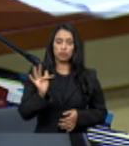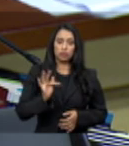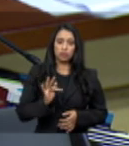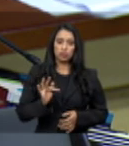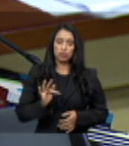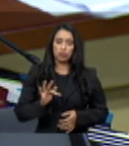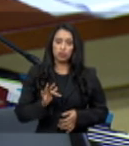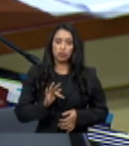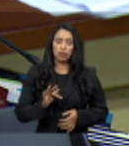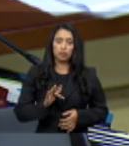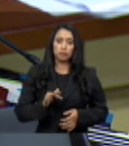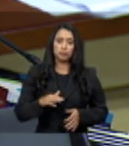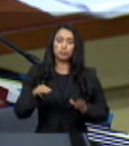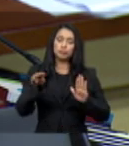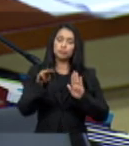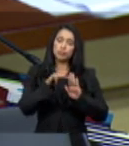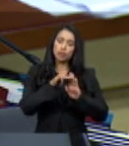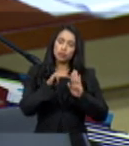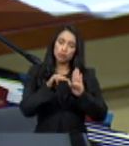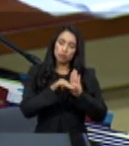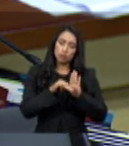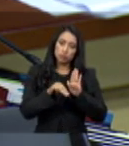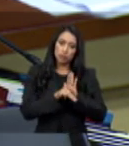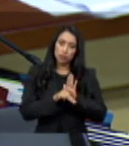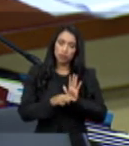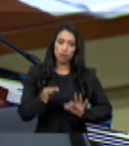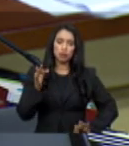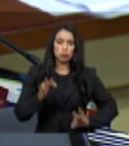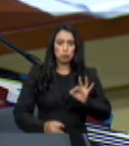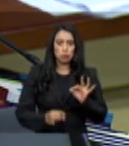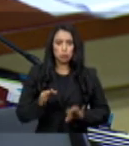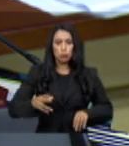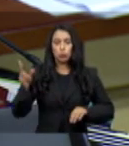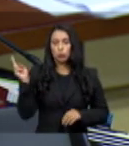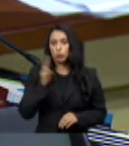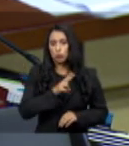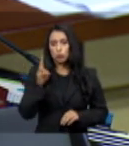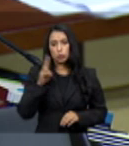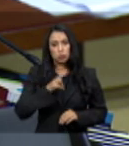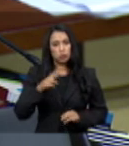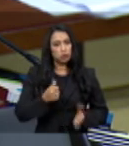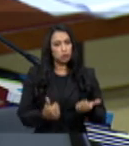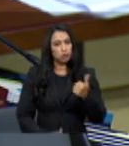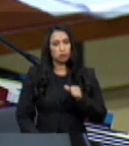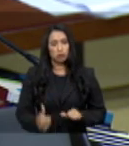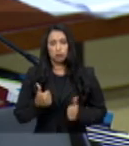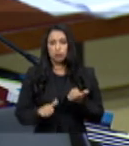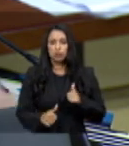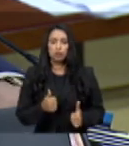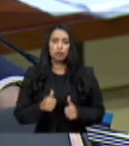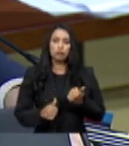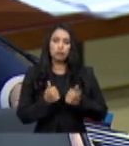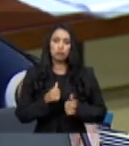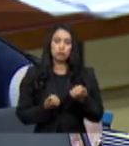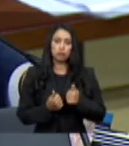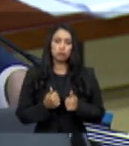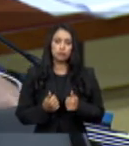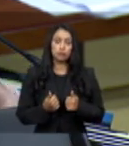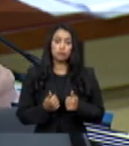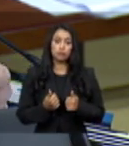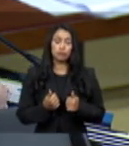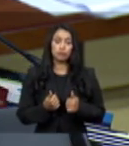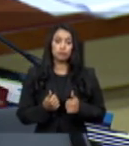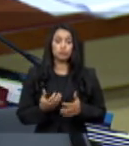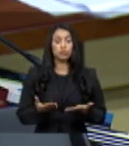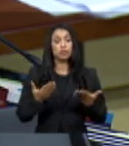ex as medidas processuais a serem com urgência maior examinados e aí vem